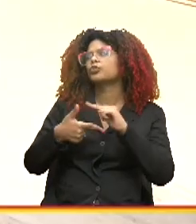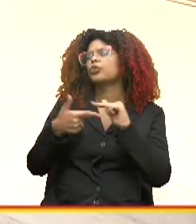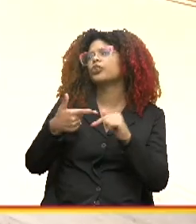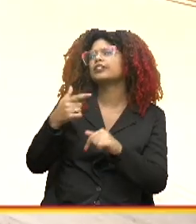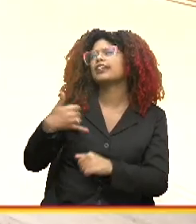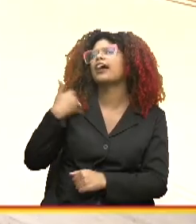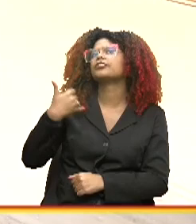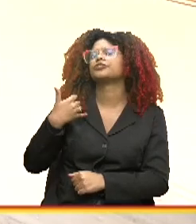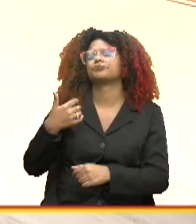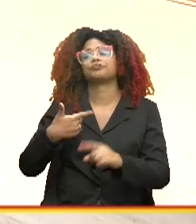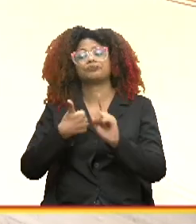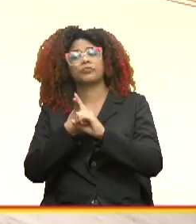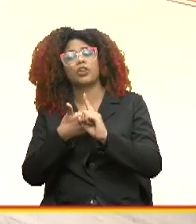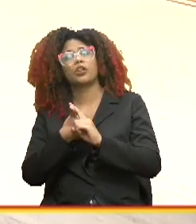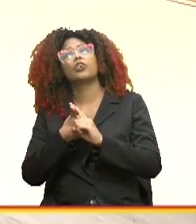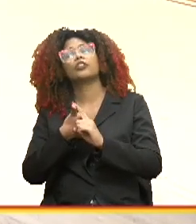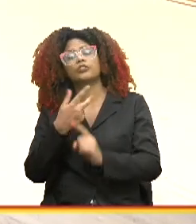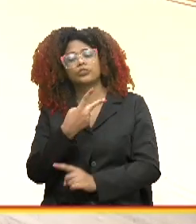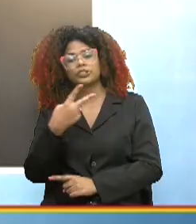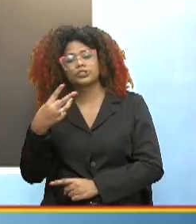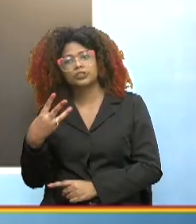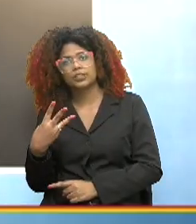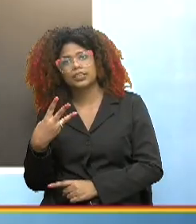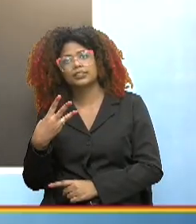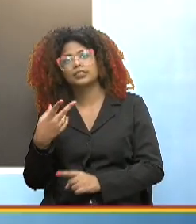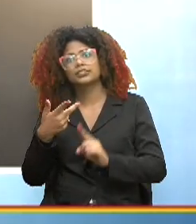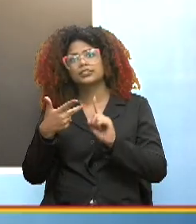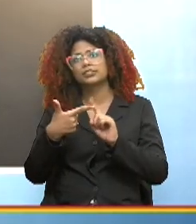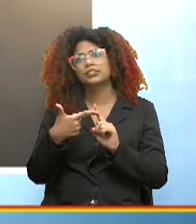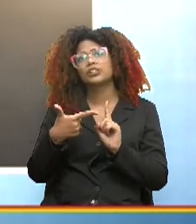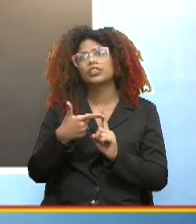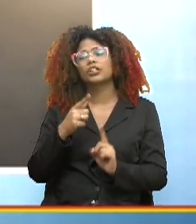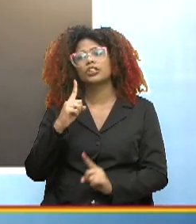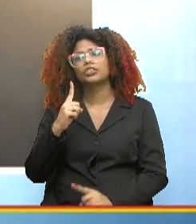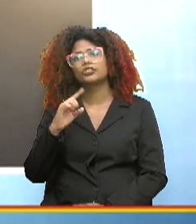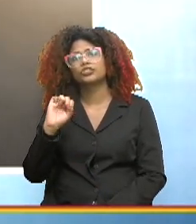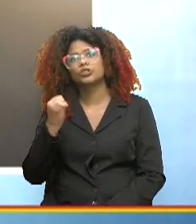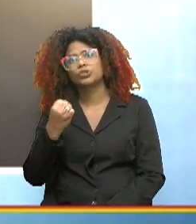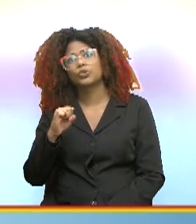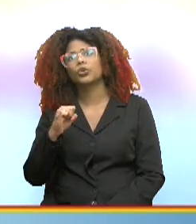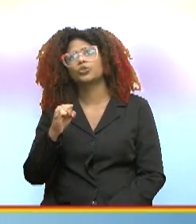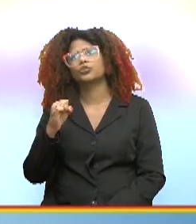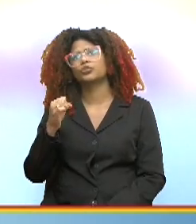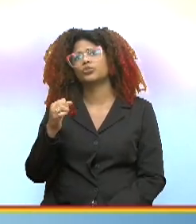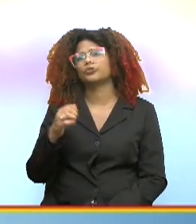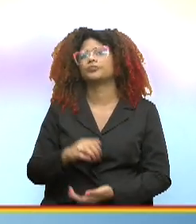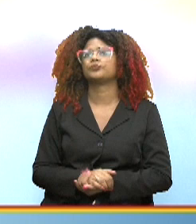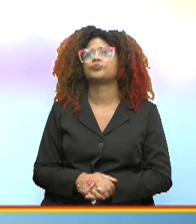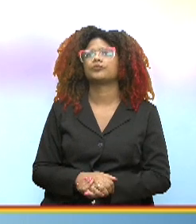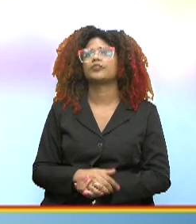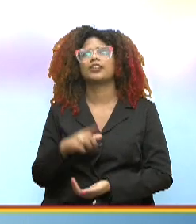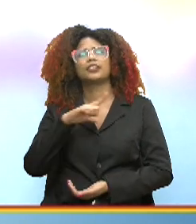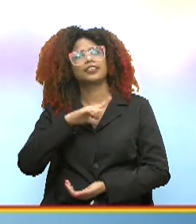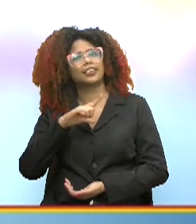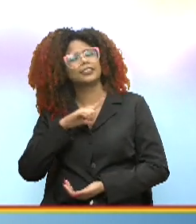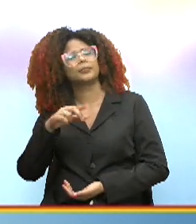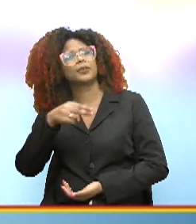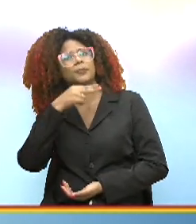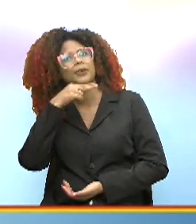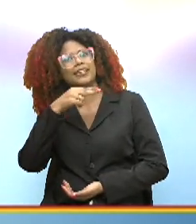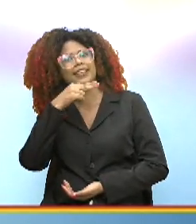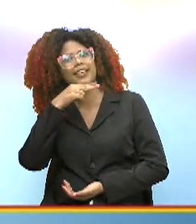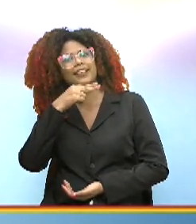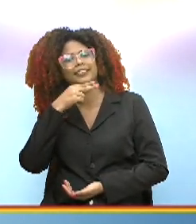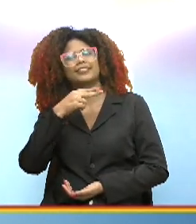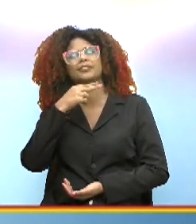agora tem 23 mais velho e 18 o mais novo e a gente tem uma meta de dois anos